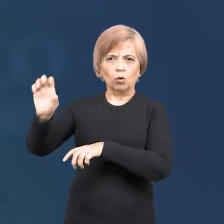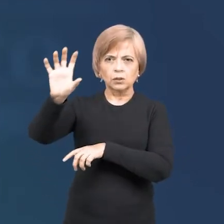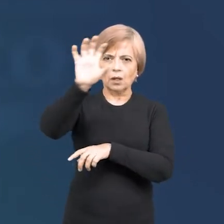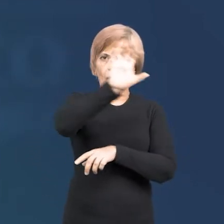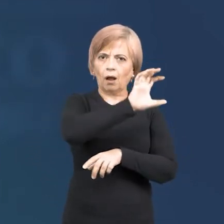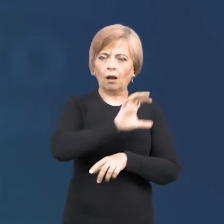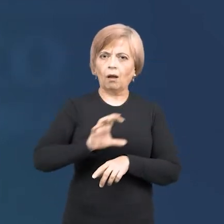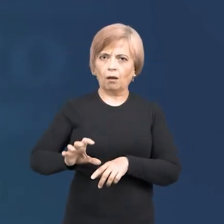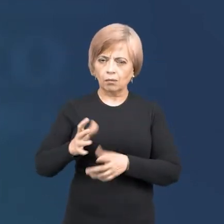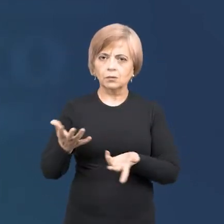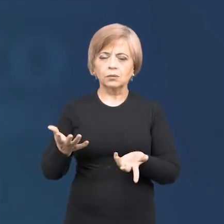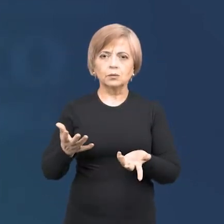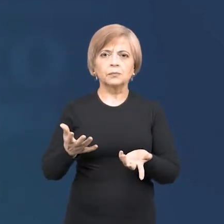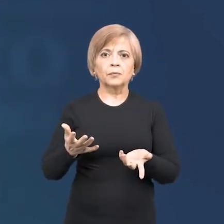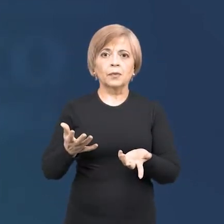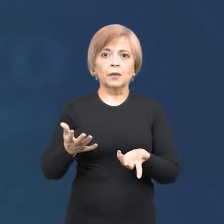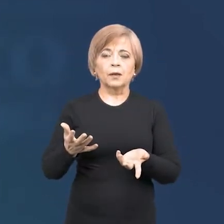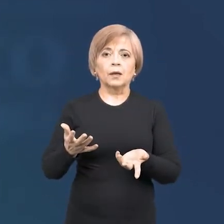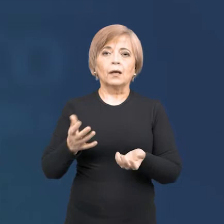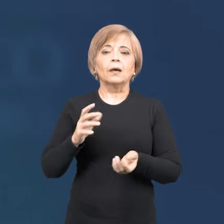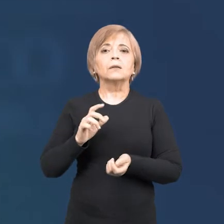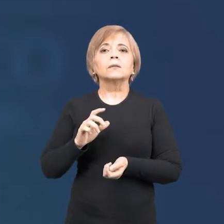Estado,